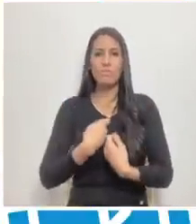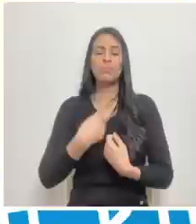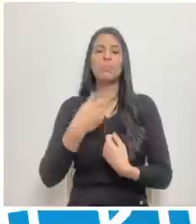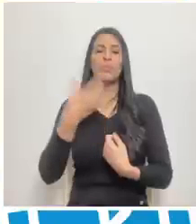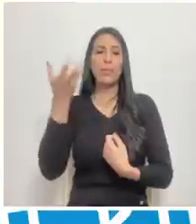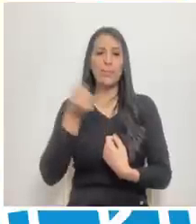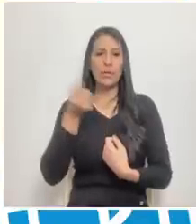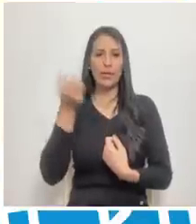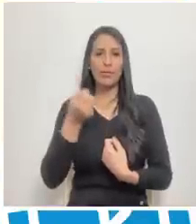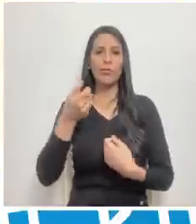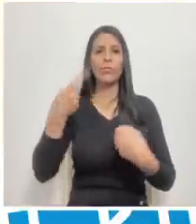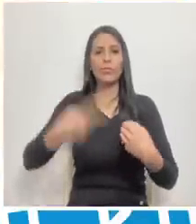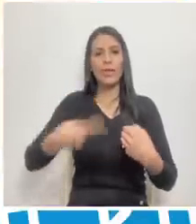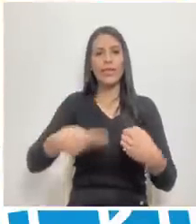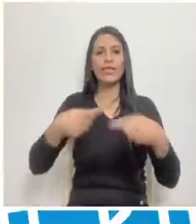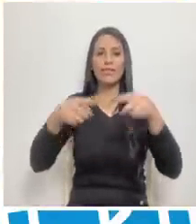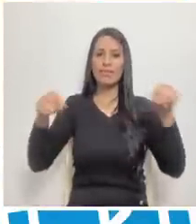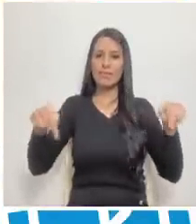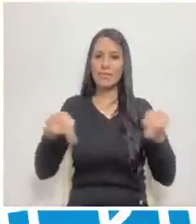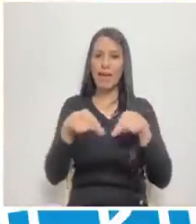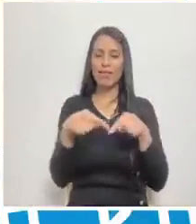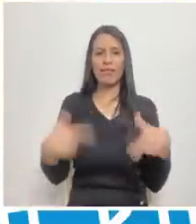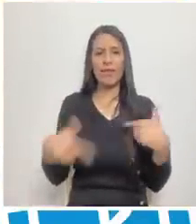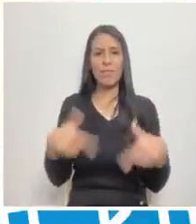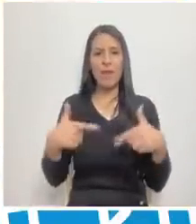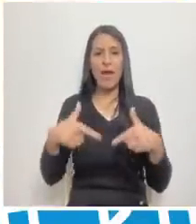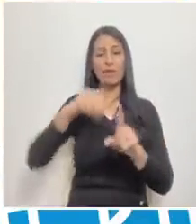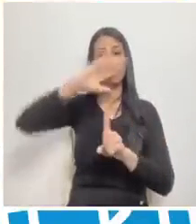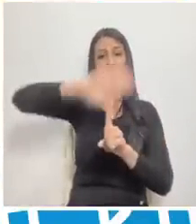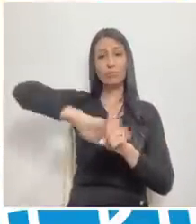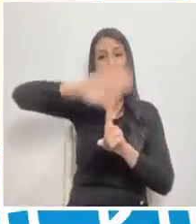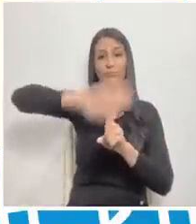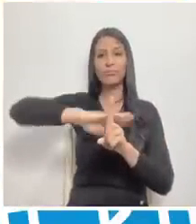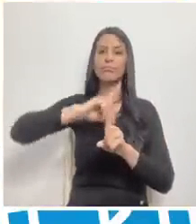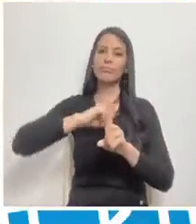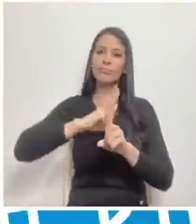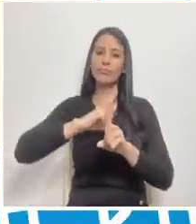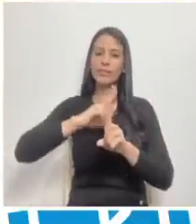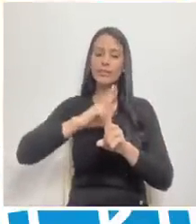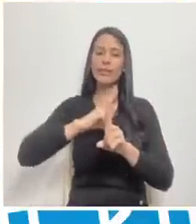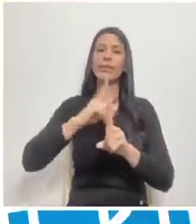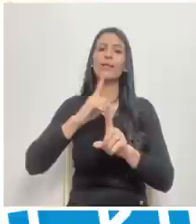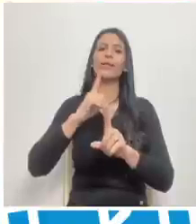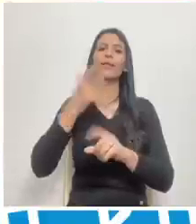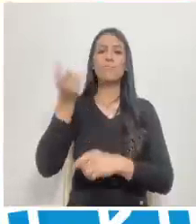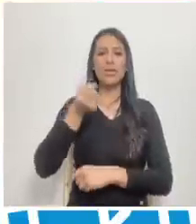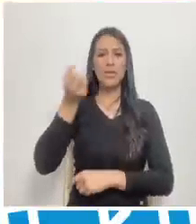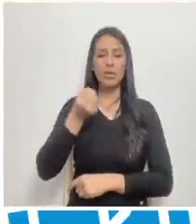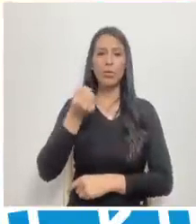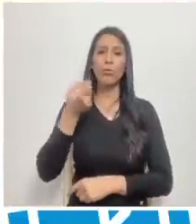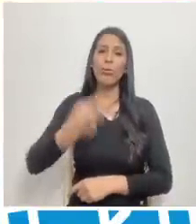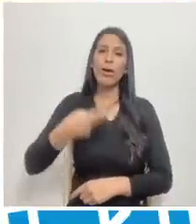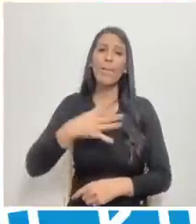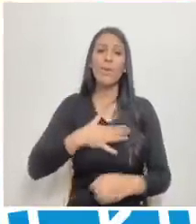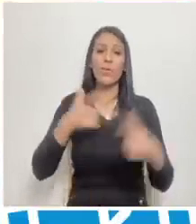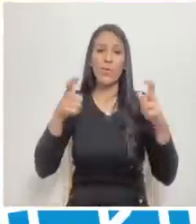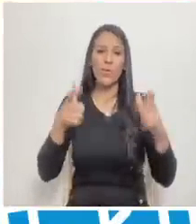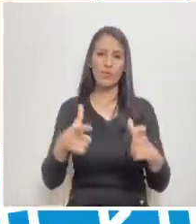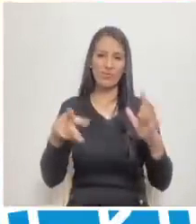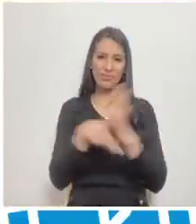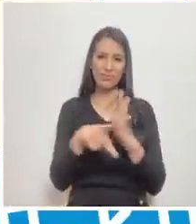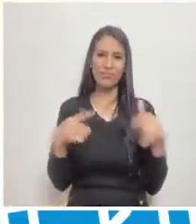de trabalho e atrás de mim tem uma parede branca, aqui é o meu local de trabalho.